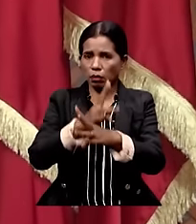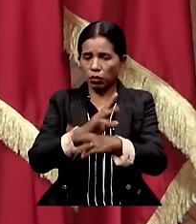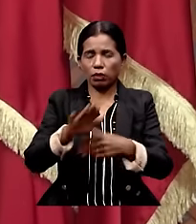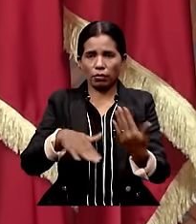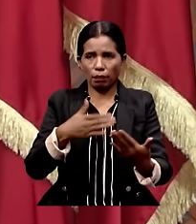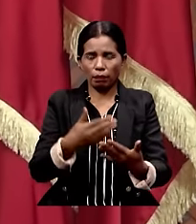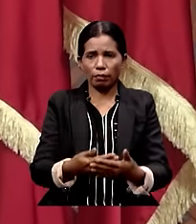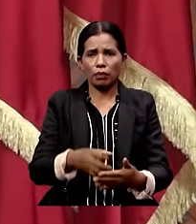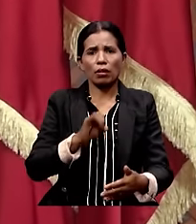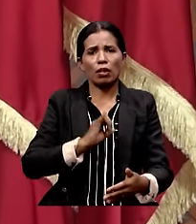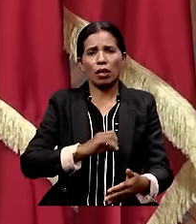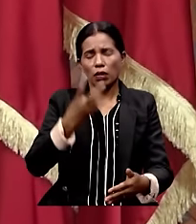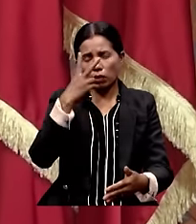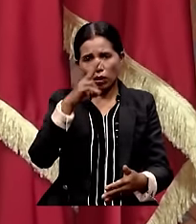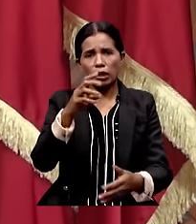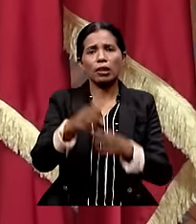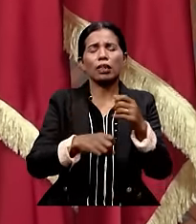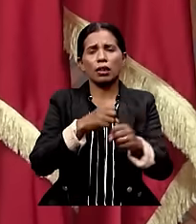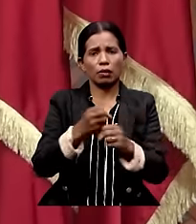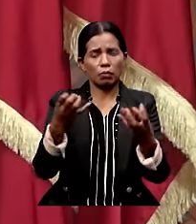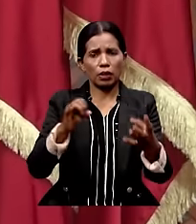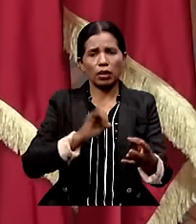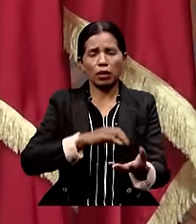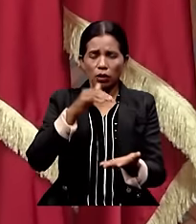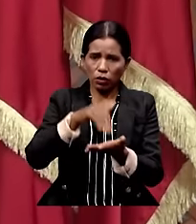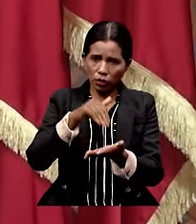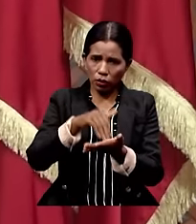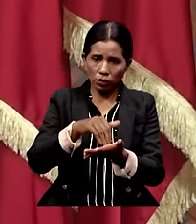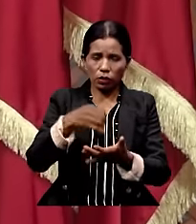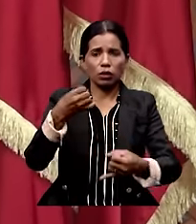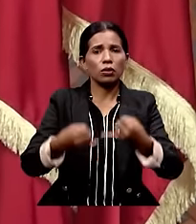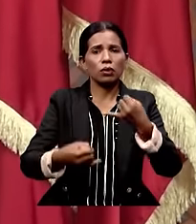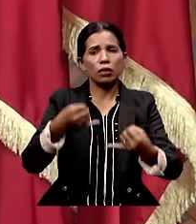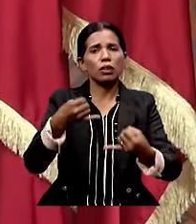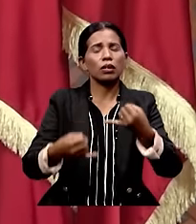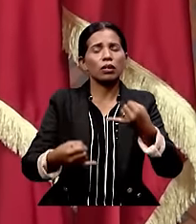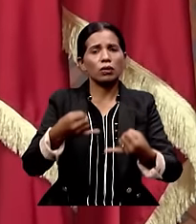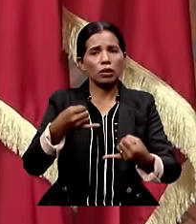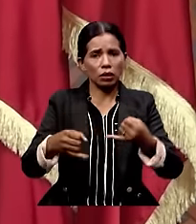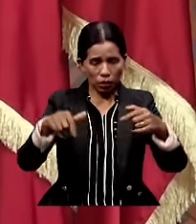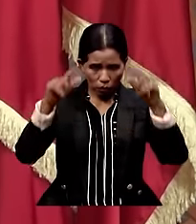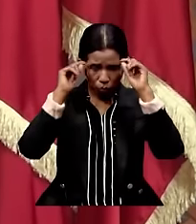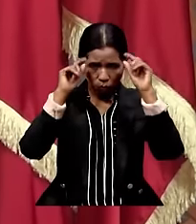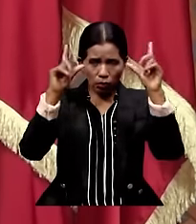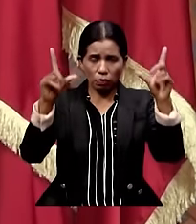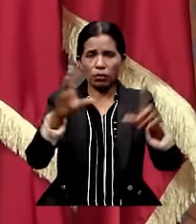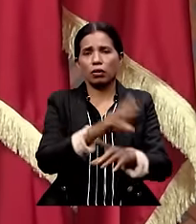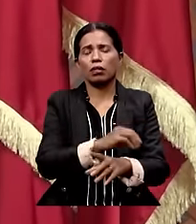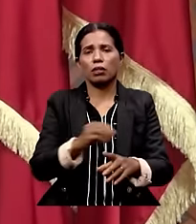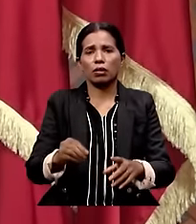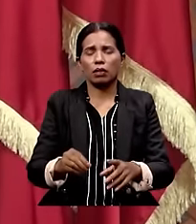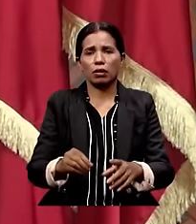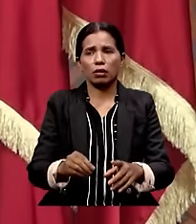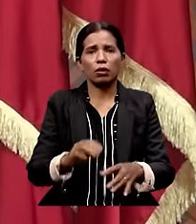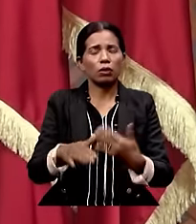Altina, ira nem laran, ao estuda, justiça e mundo, né? Eu estou tendo Timor, cada tina, quando o